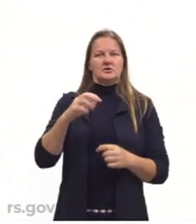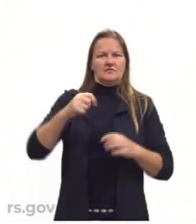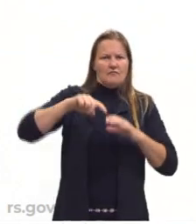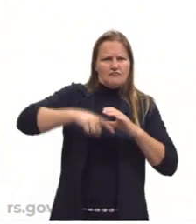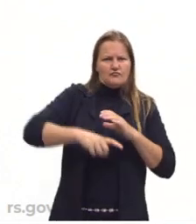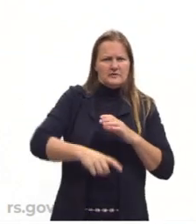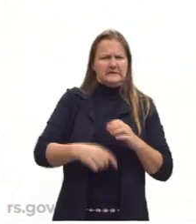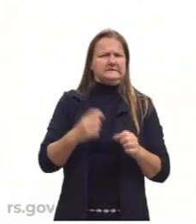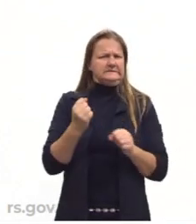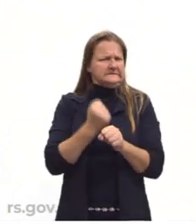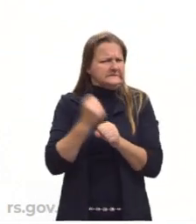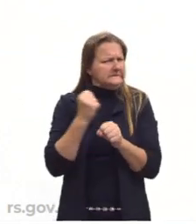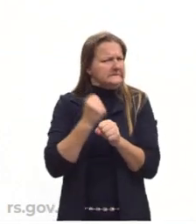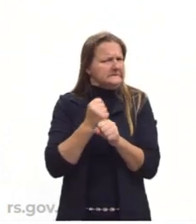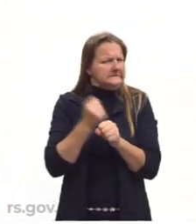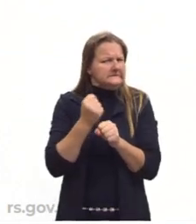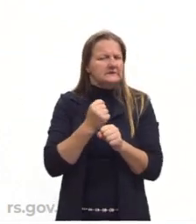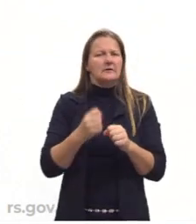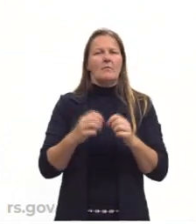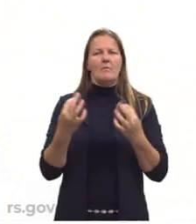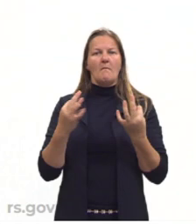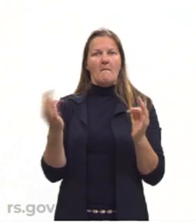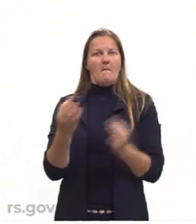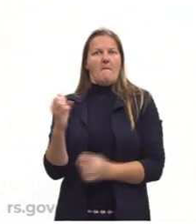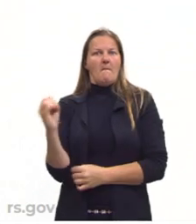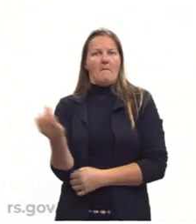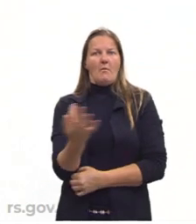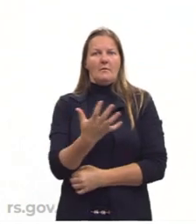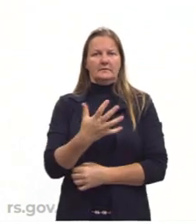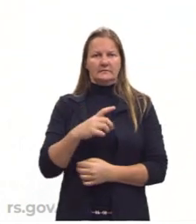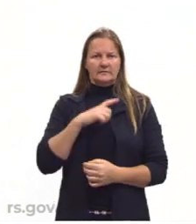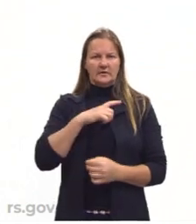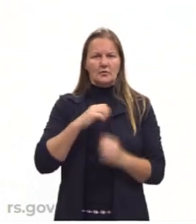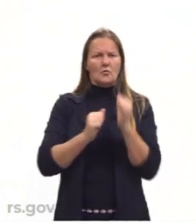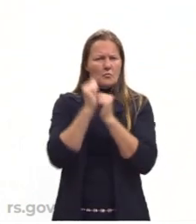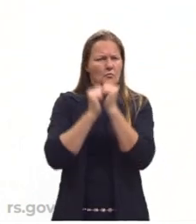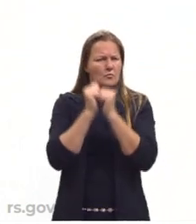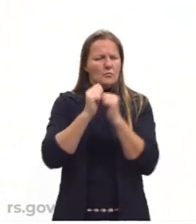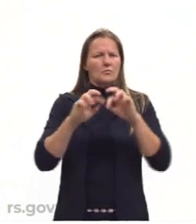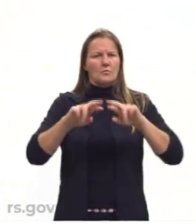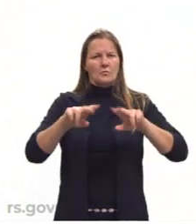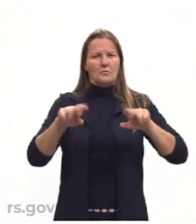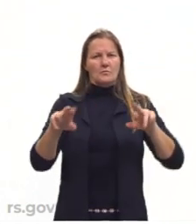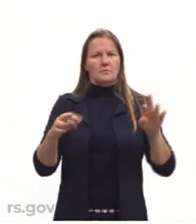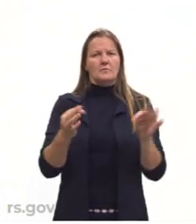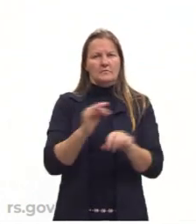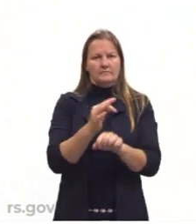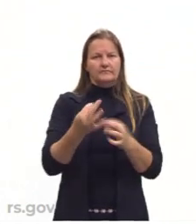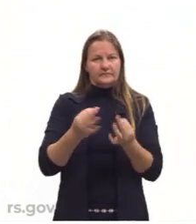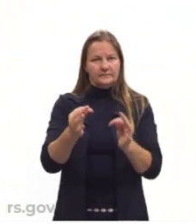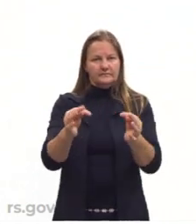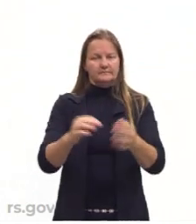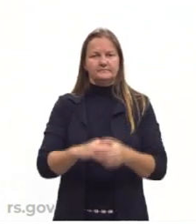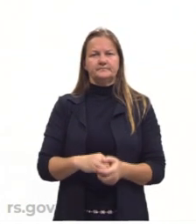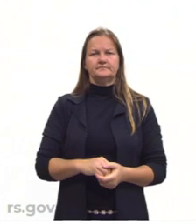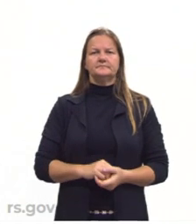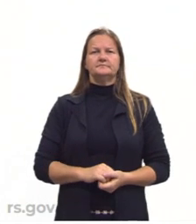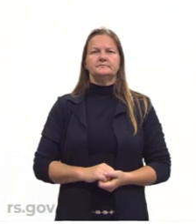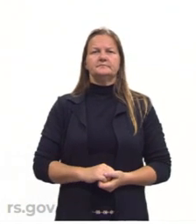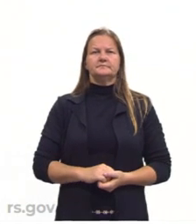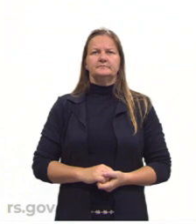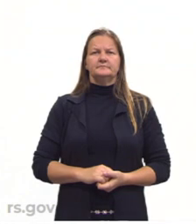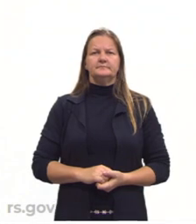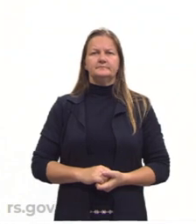alta produtividade modernização aí que utiliza maquinários agrícolas tá vamos passar mais um aqui então